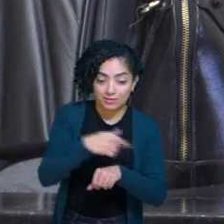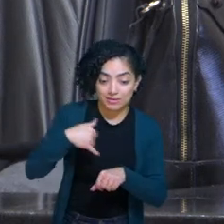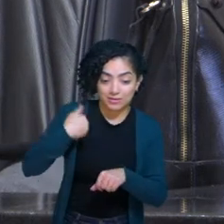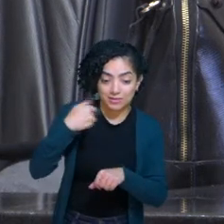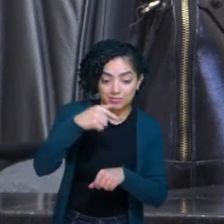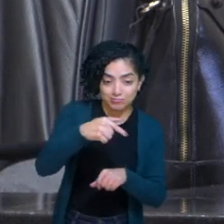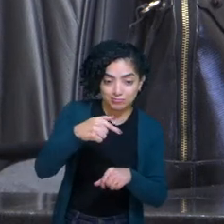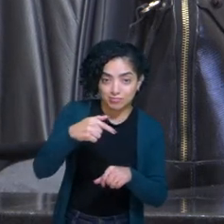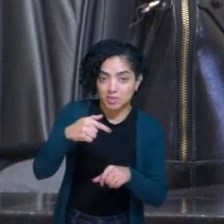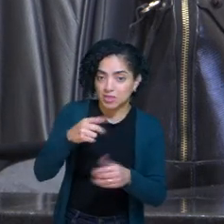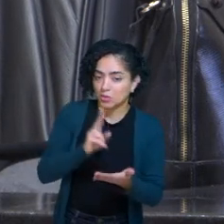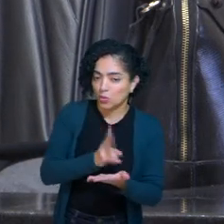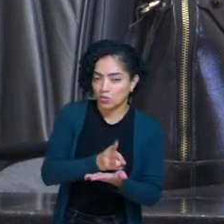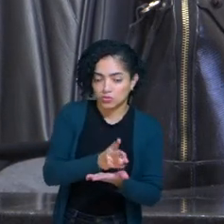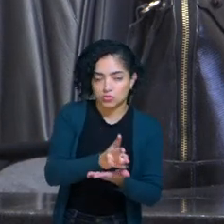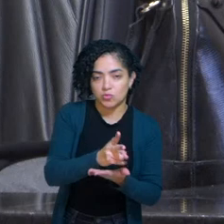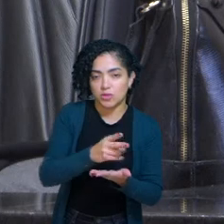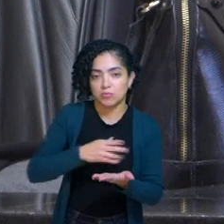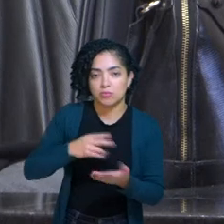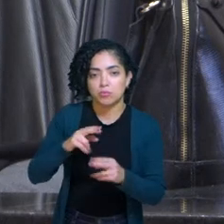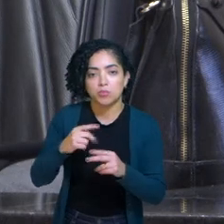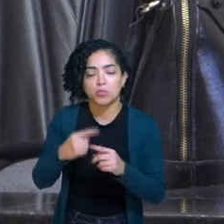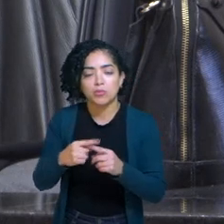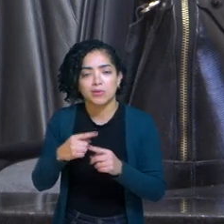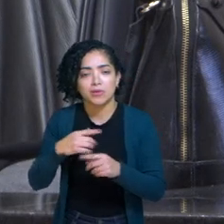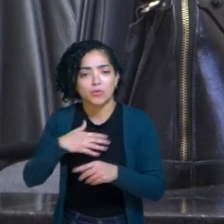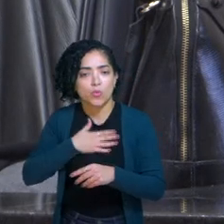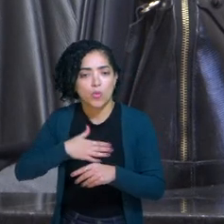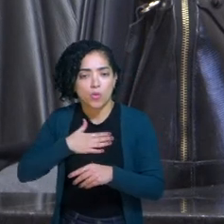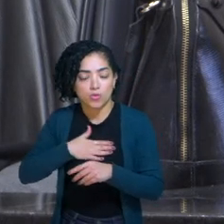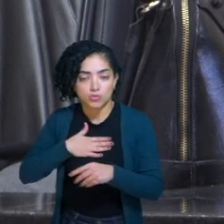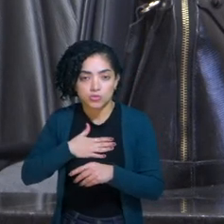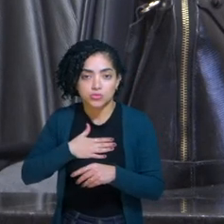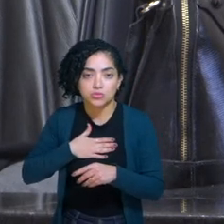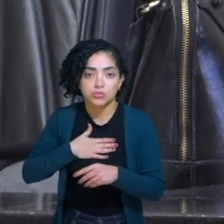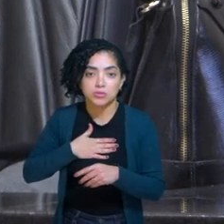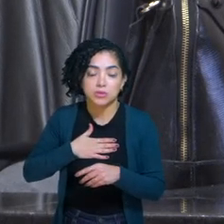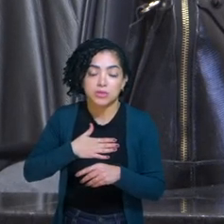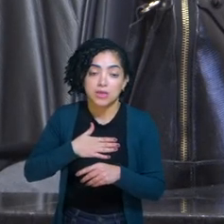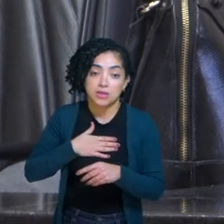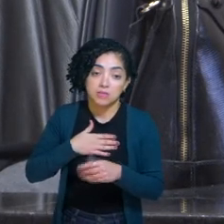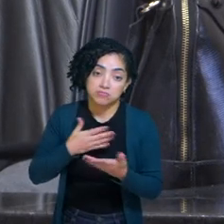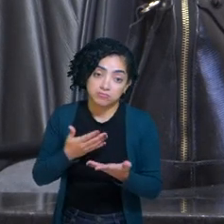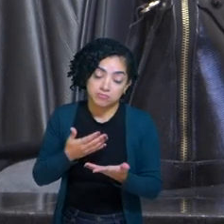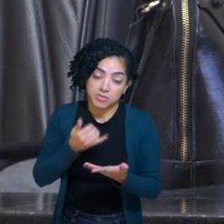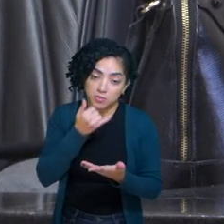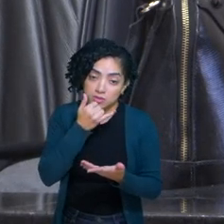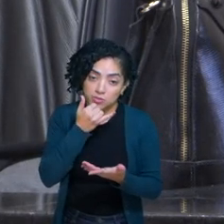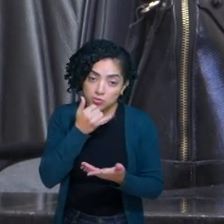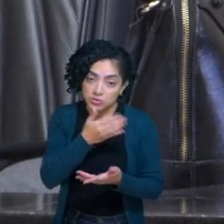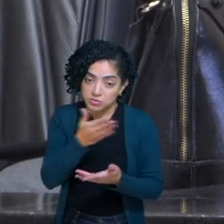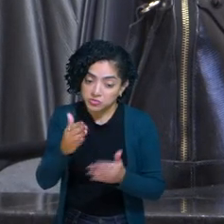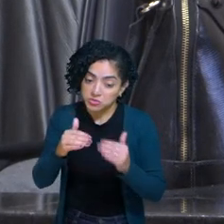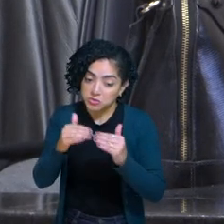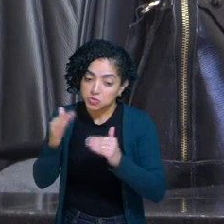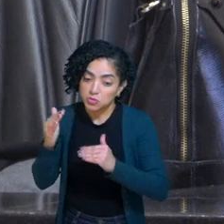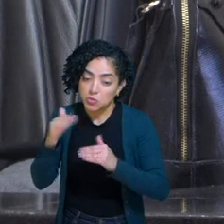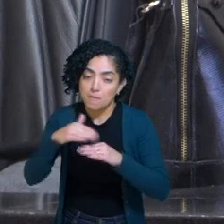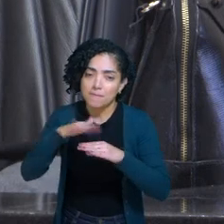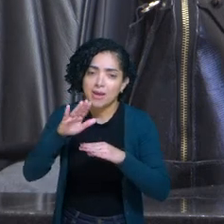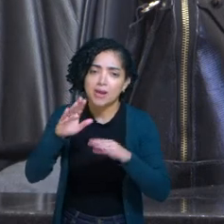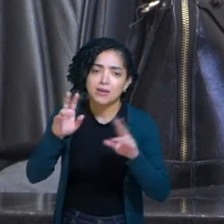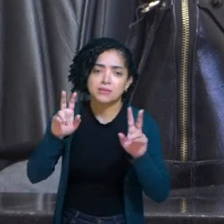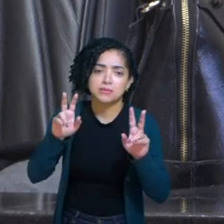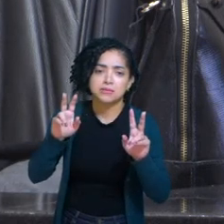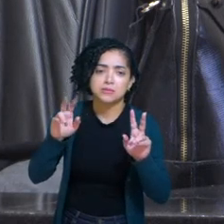gosto da escola e eu digo e me arrisco né me perdoem se vocês não concordam que o assunto mais importante hoje do